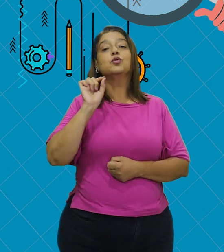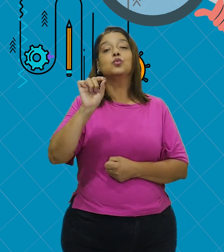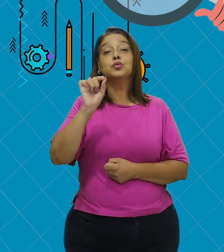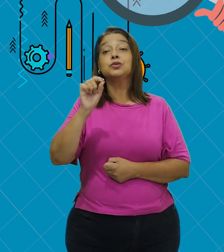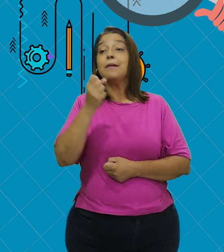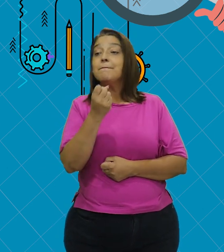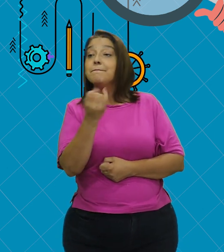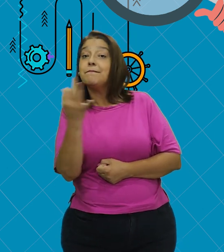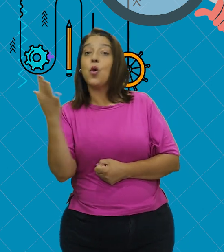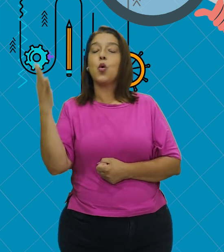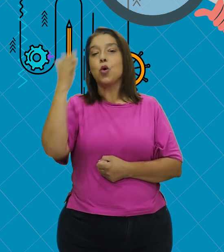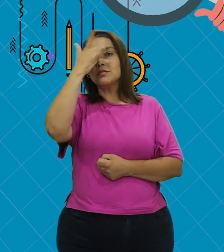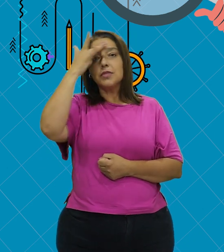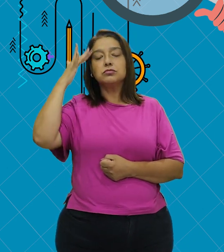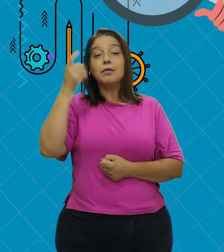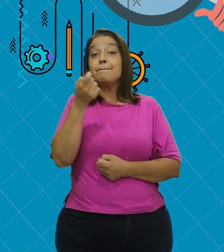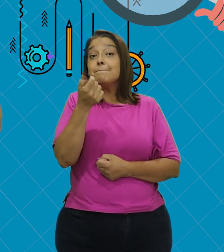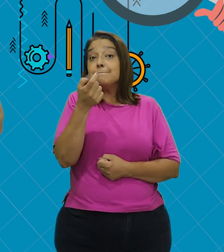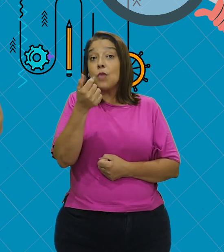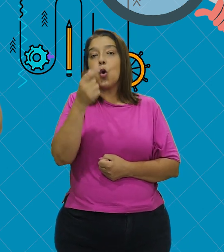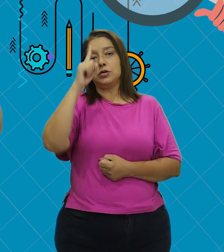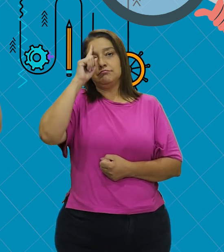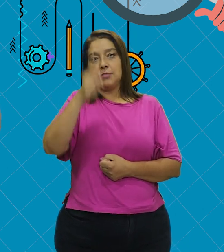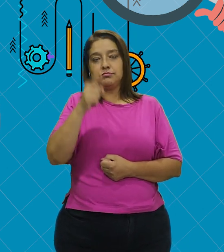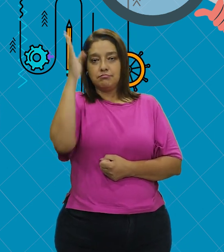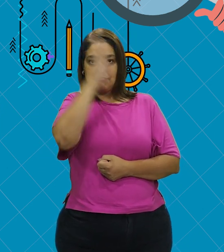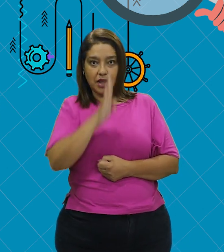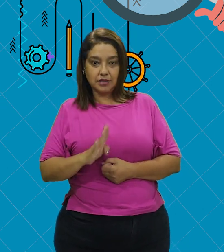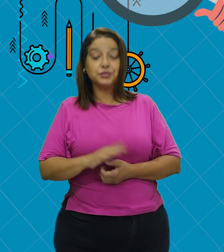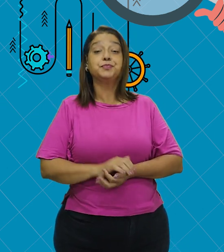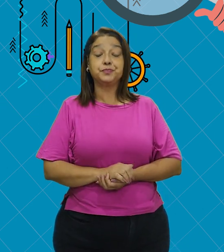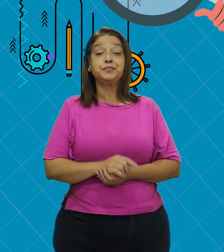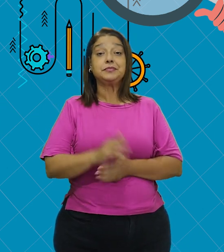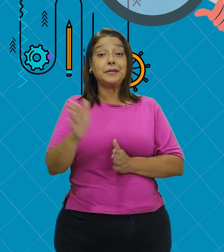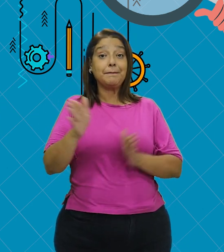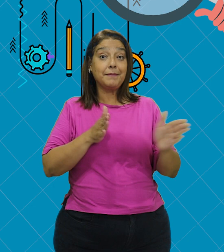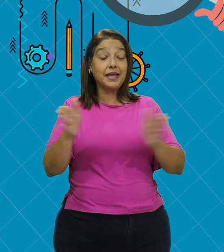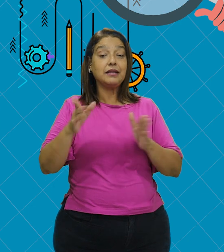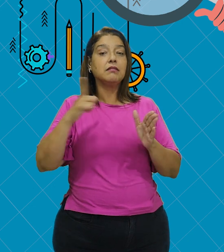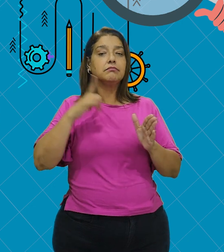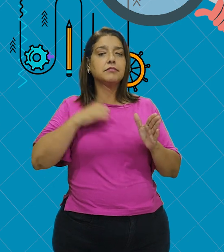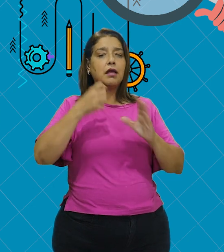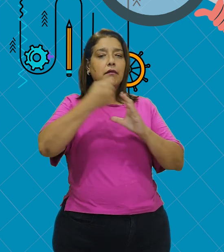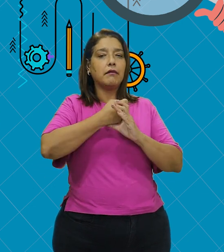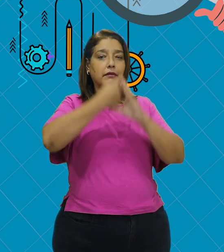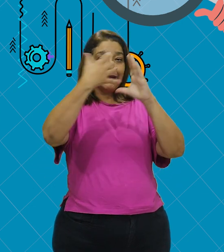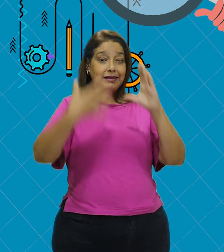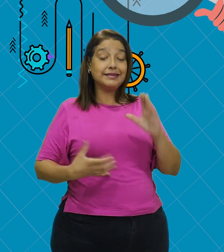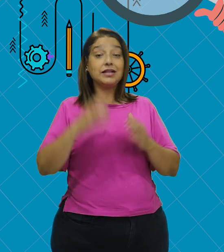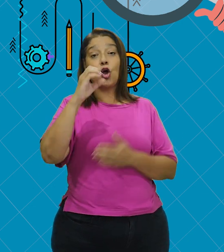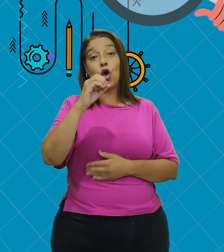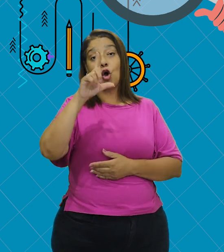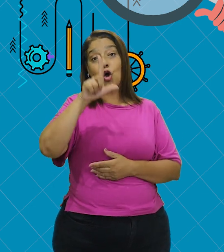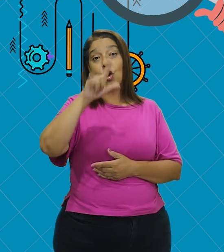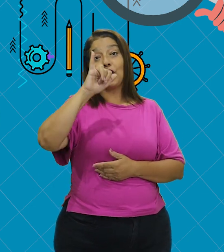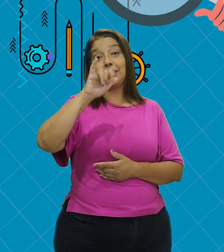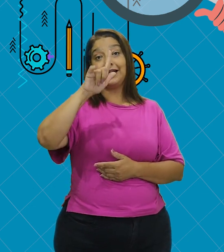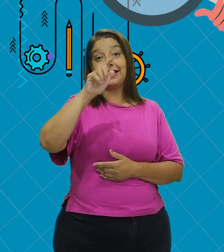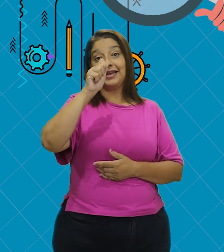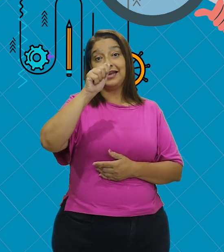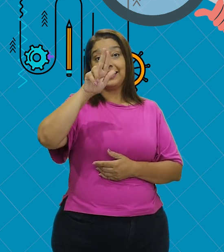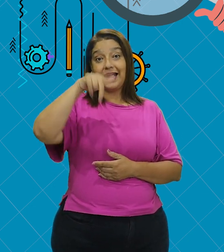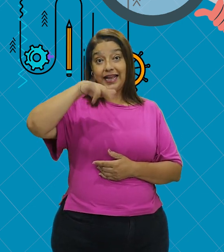poucos grupos. Esse período é caracterizado pelo predomínio das oligarquias rurais,